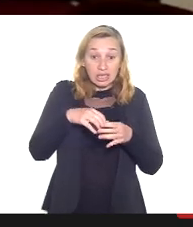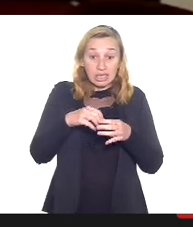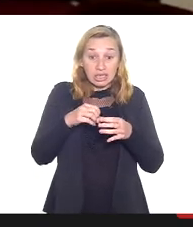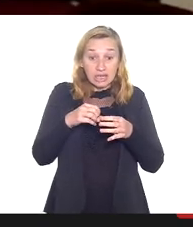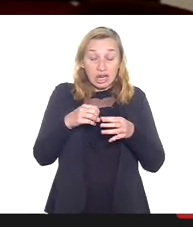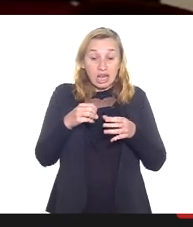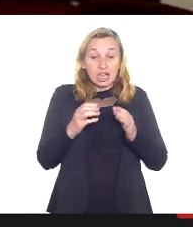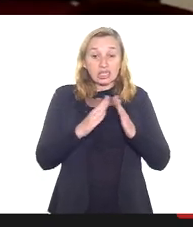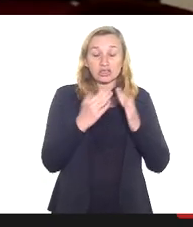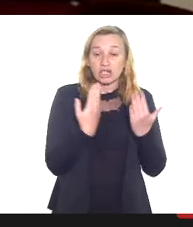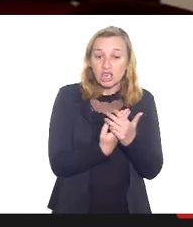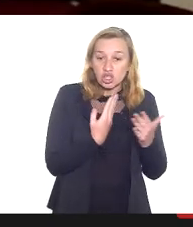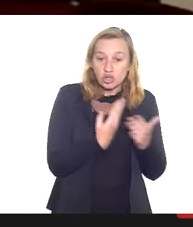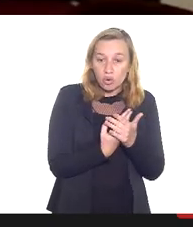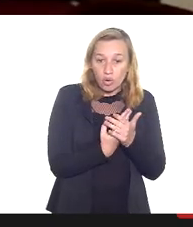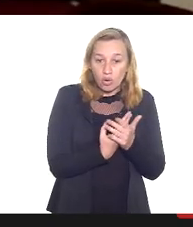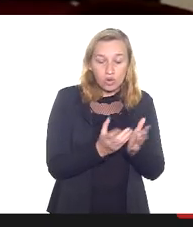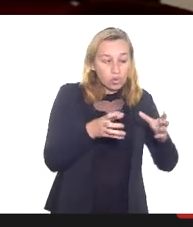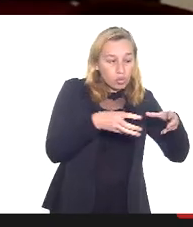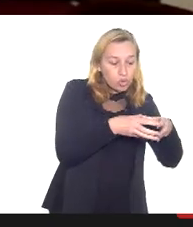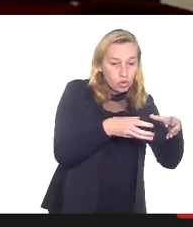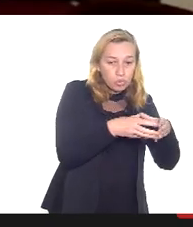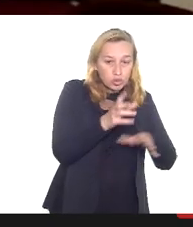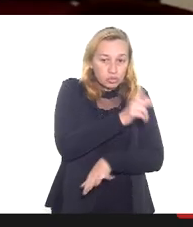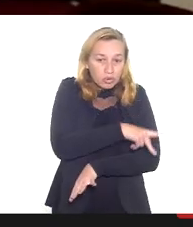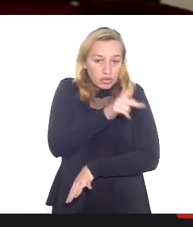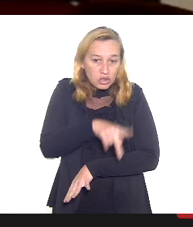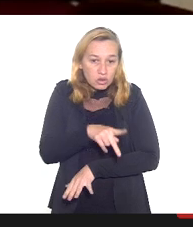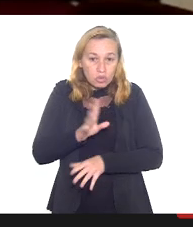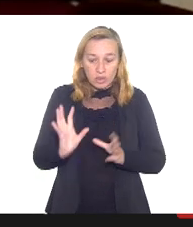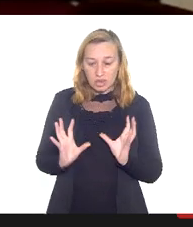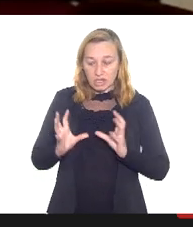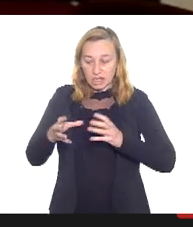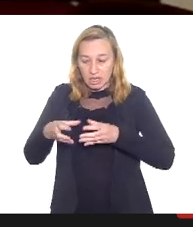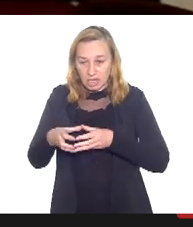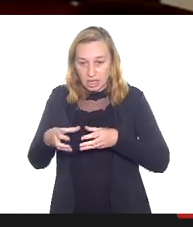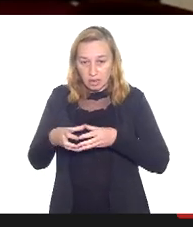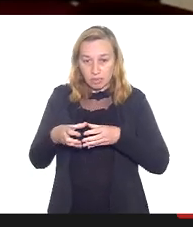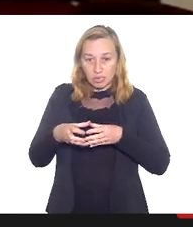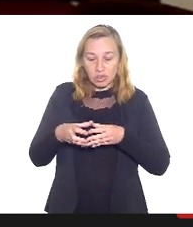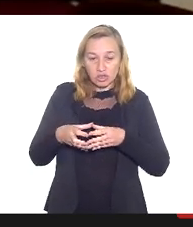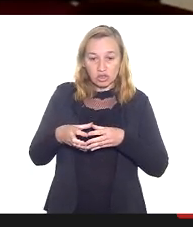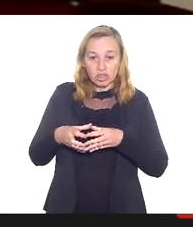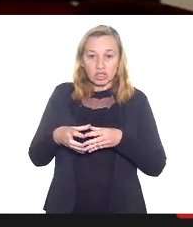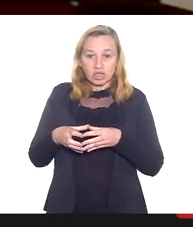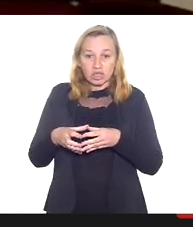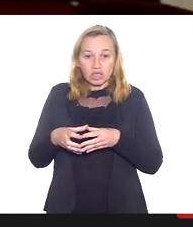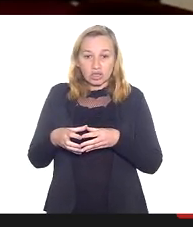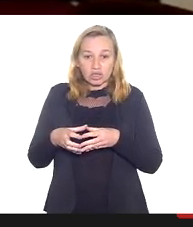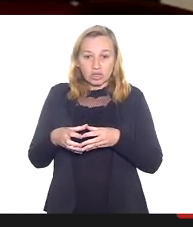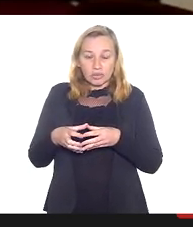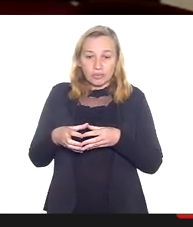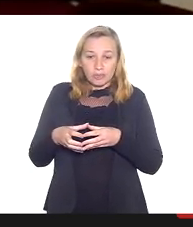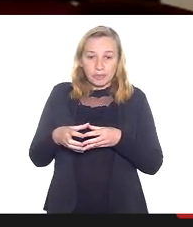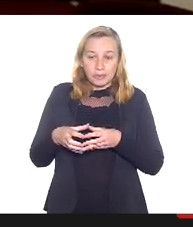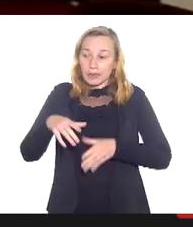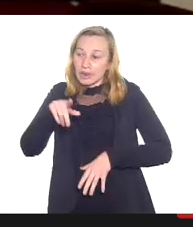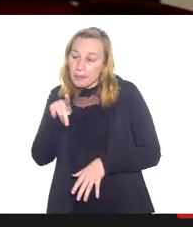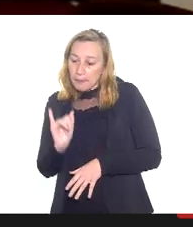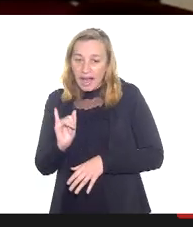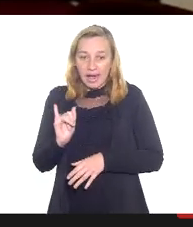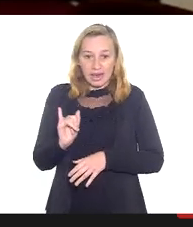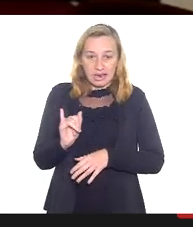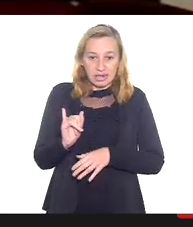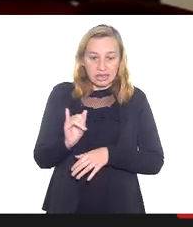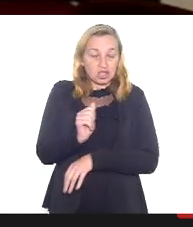de alunos, de professores, equipe diretiva e equipe de pais, de alunos, né,